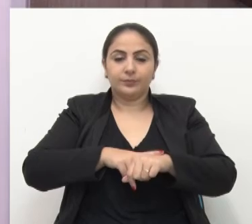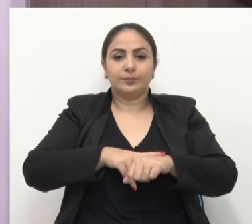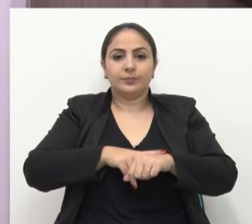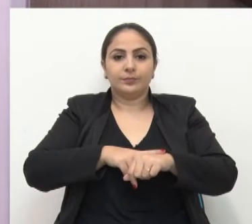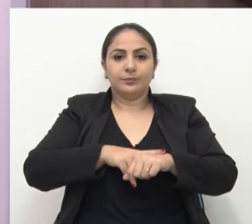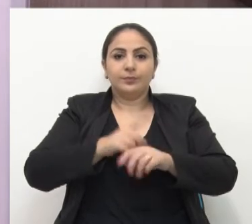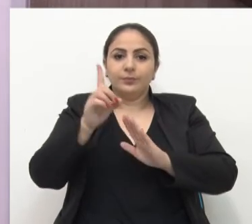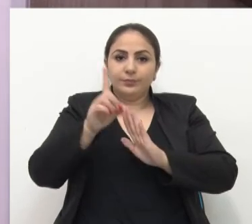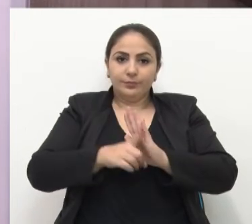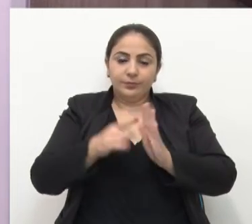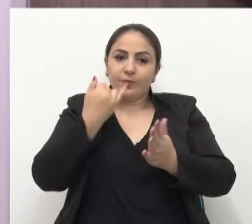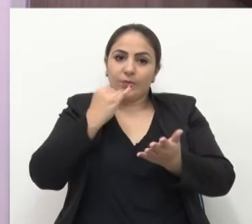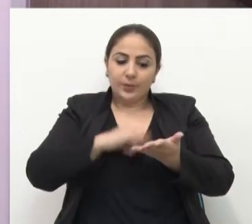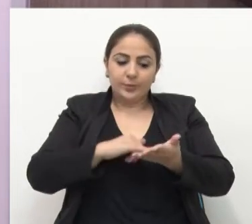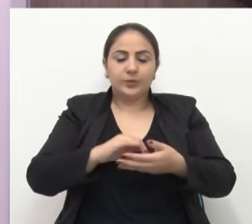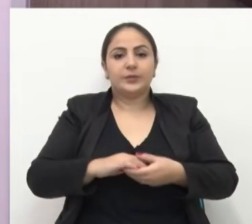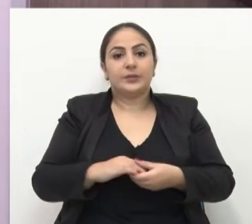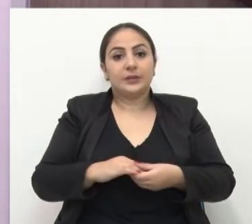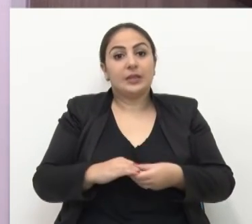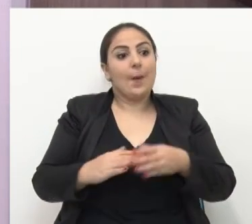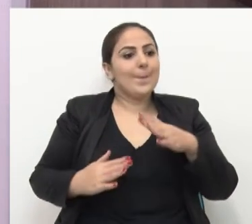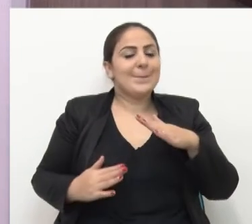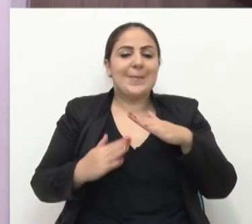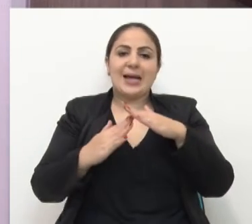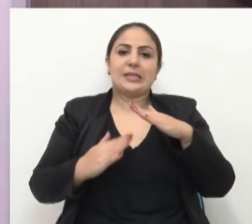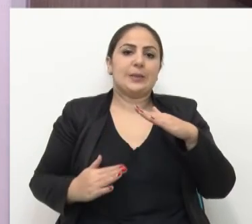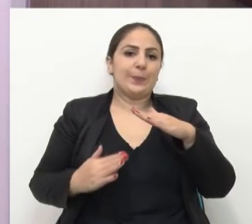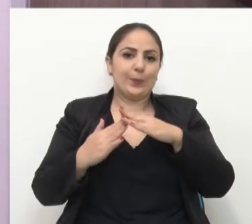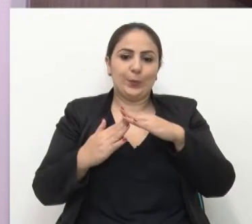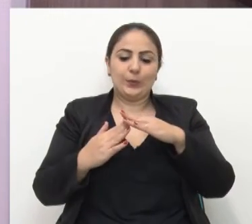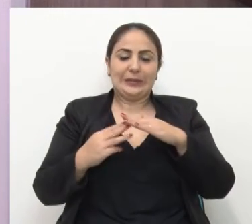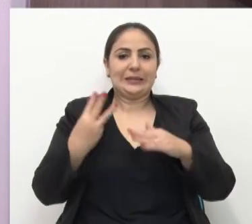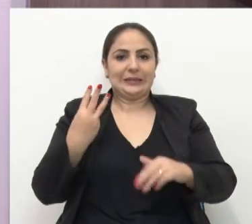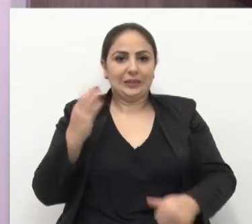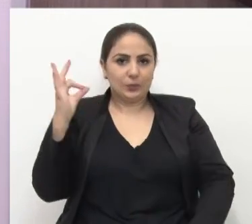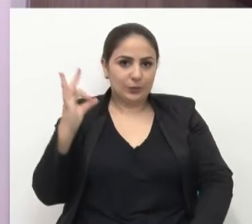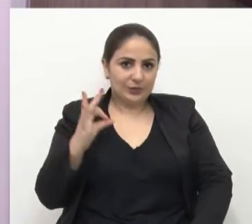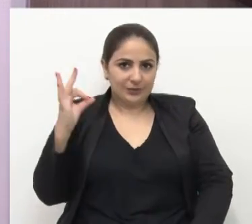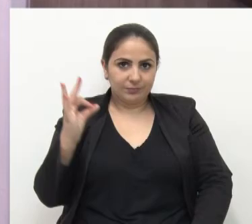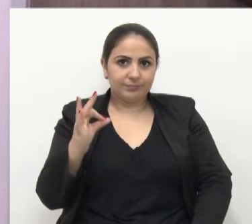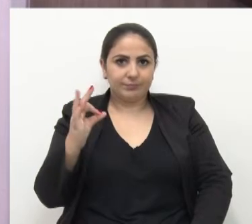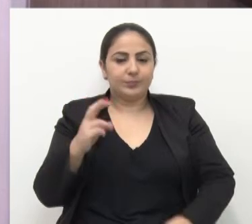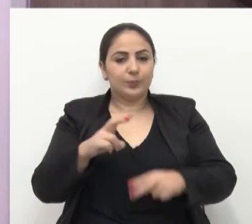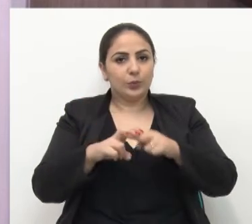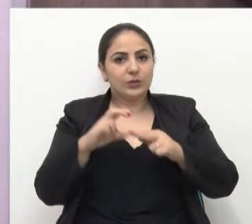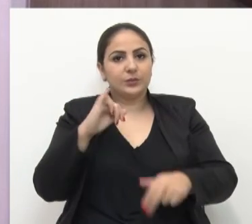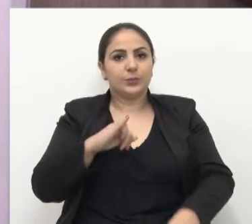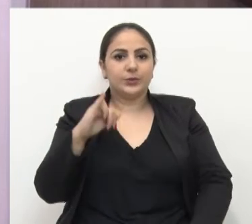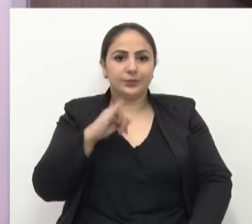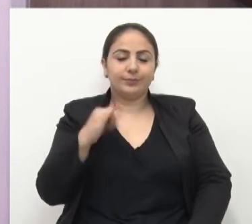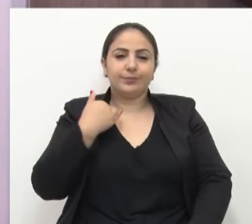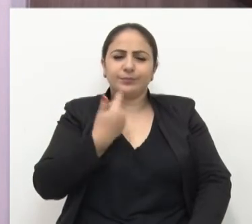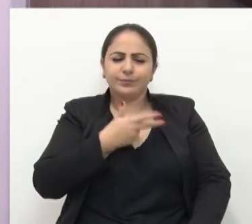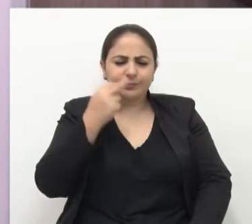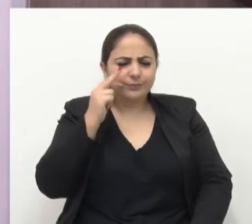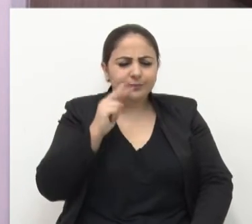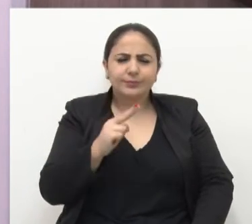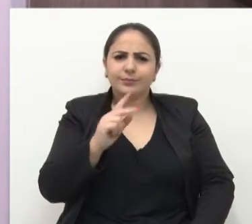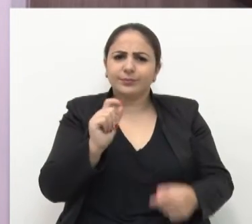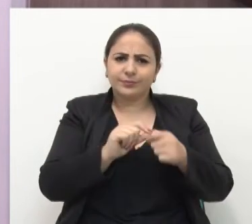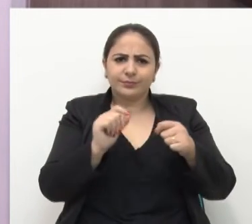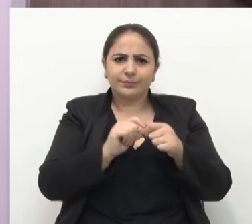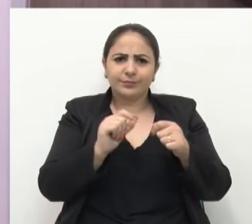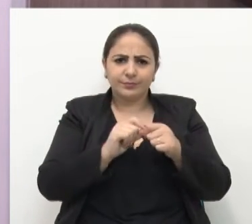caminhada da declaração aí no máximo a os 3% ea importância de bh e